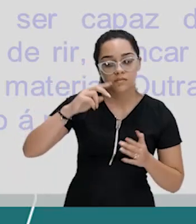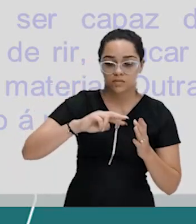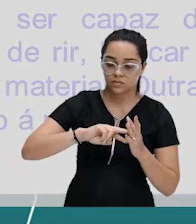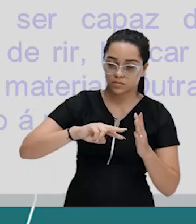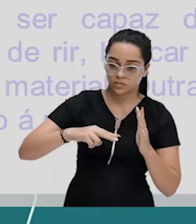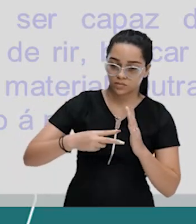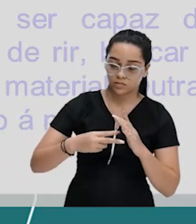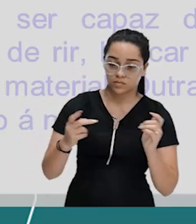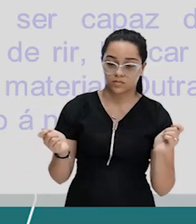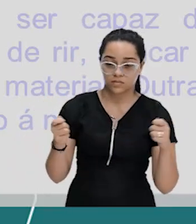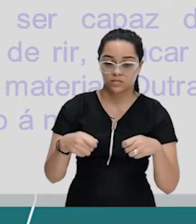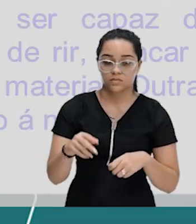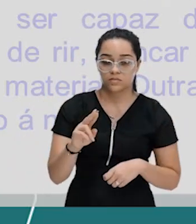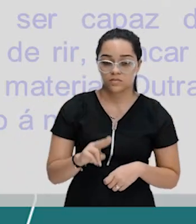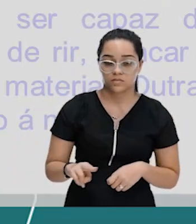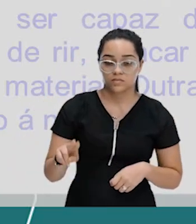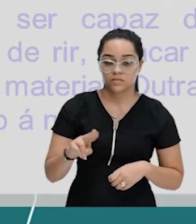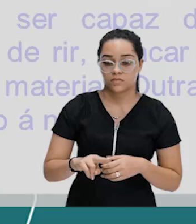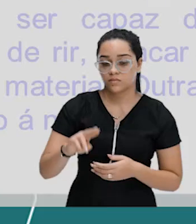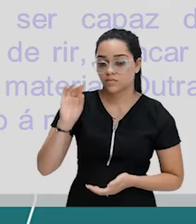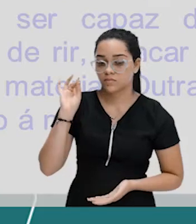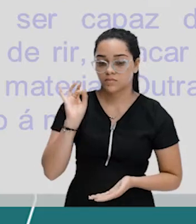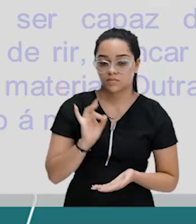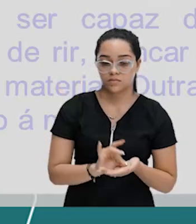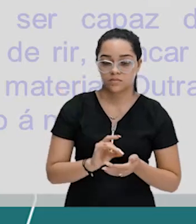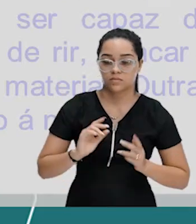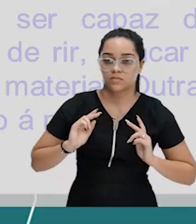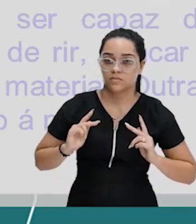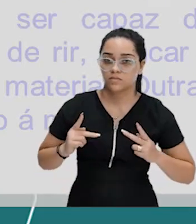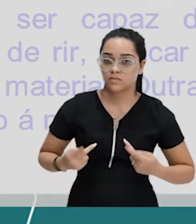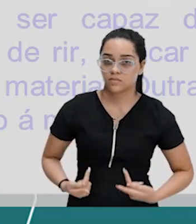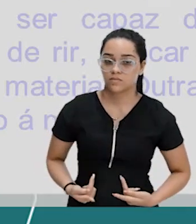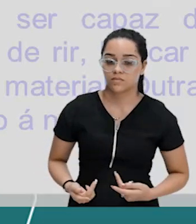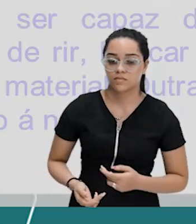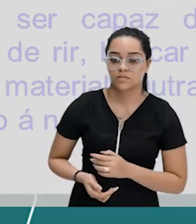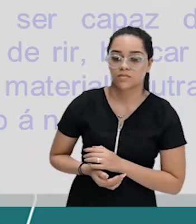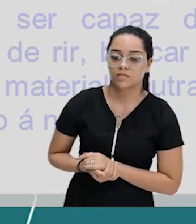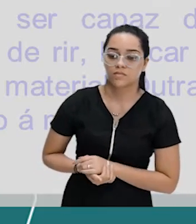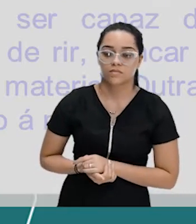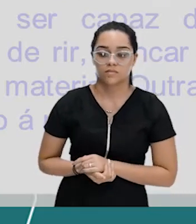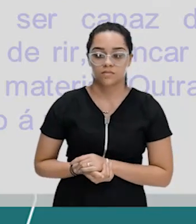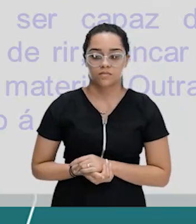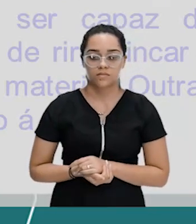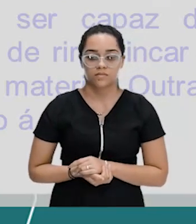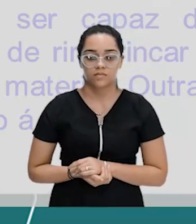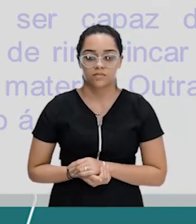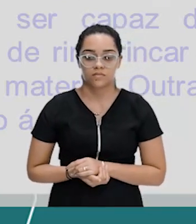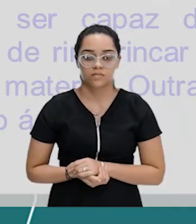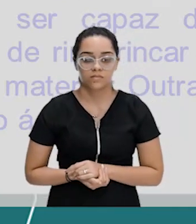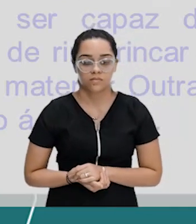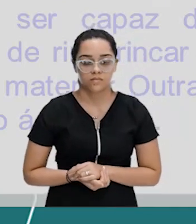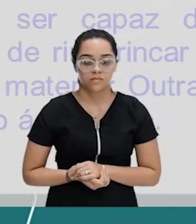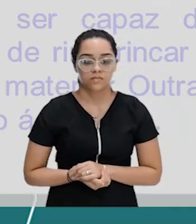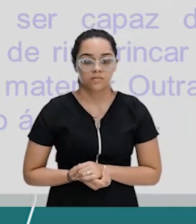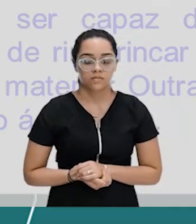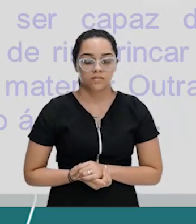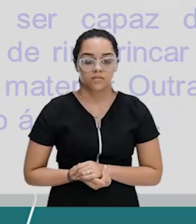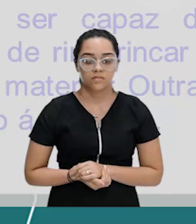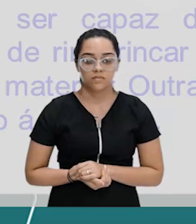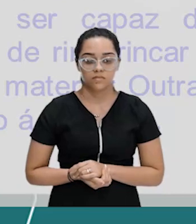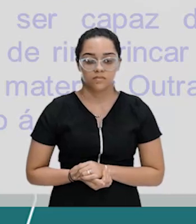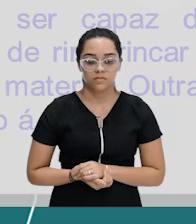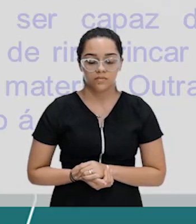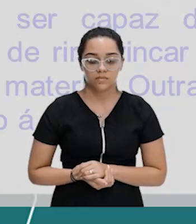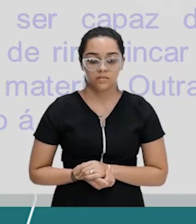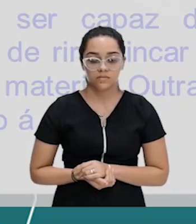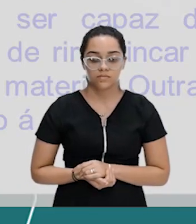imaginação e pensamento, ou seja, ser capaz de utilizá-los de uma forma verdadeiramente